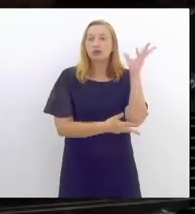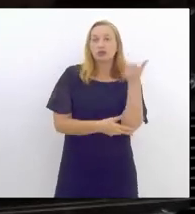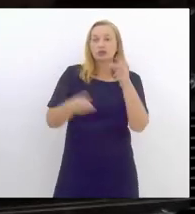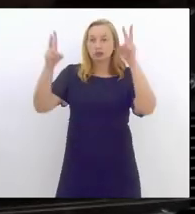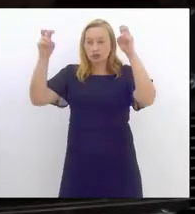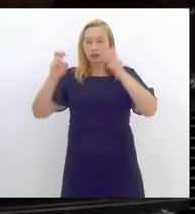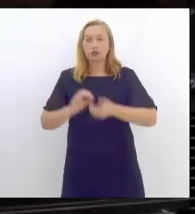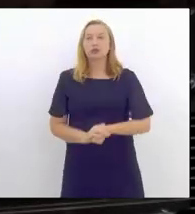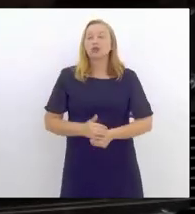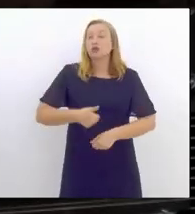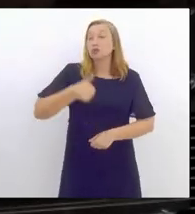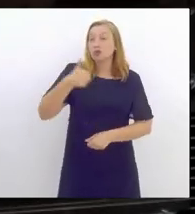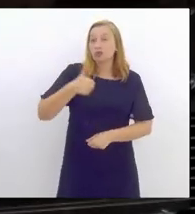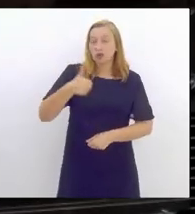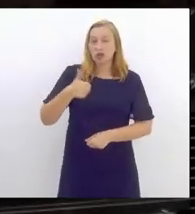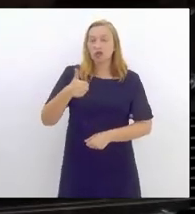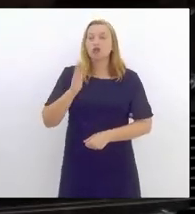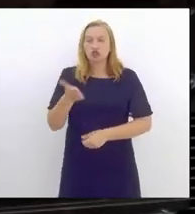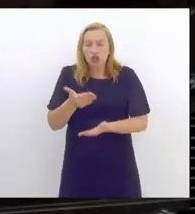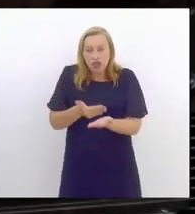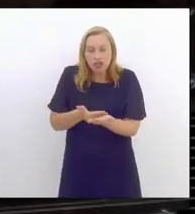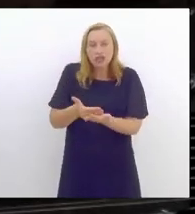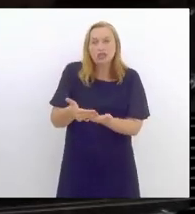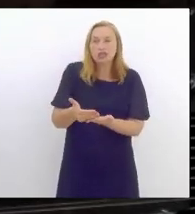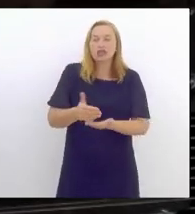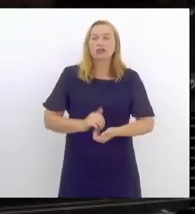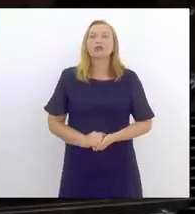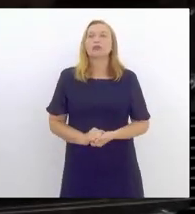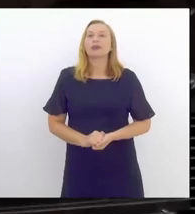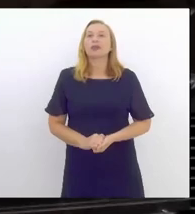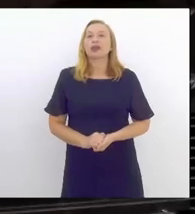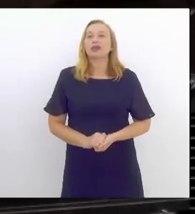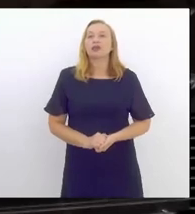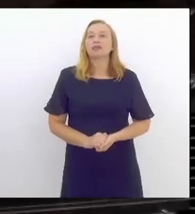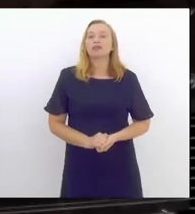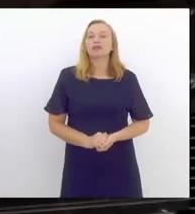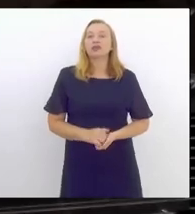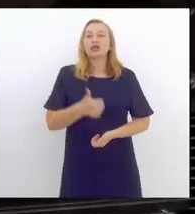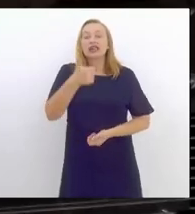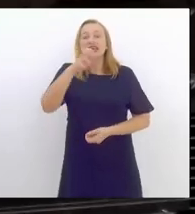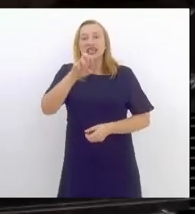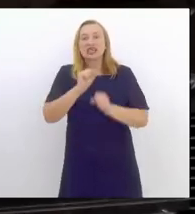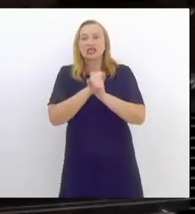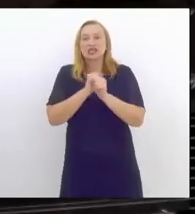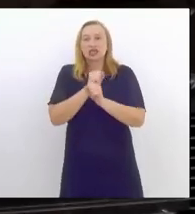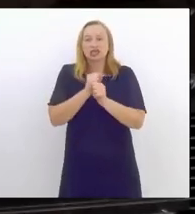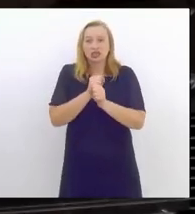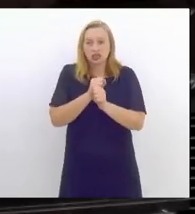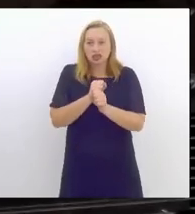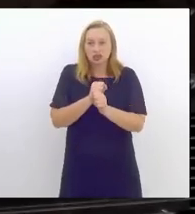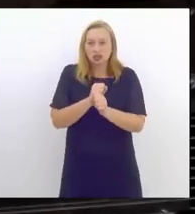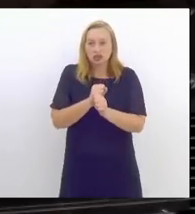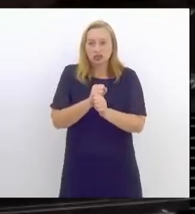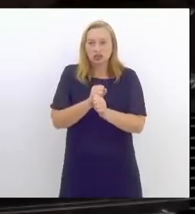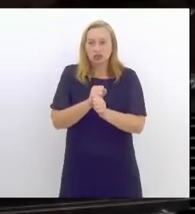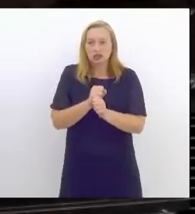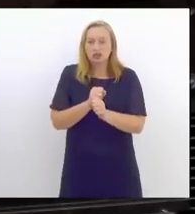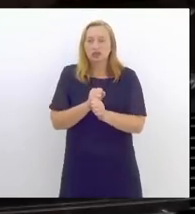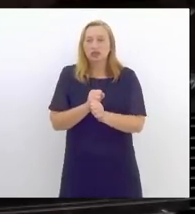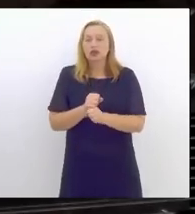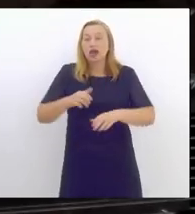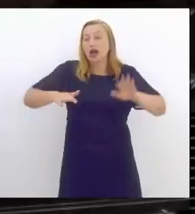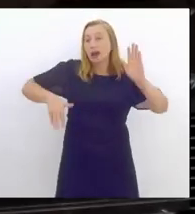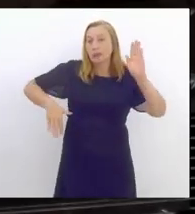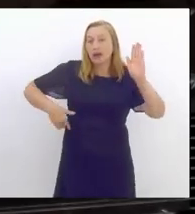Os primeiros sinais já começam a aparecer. Após pelo menos 15 anos como imprópria para banho, a Praia de